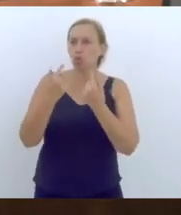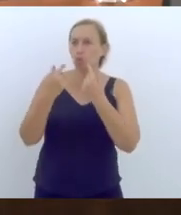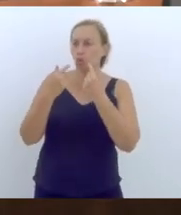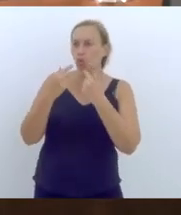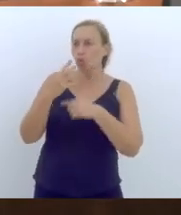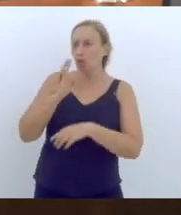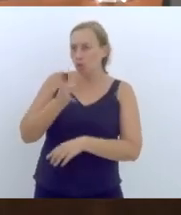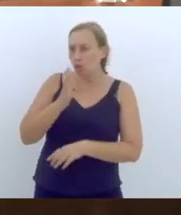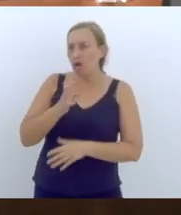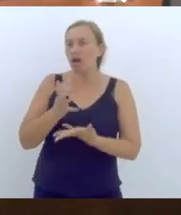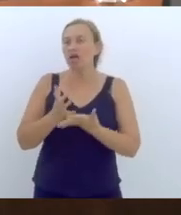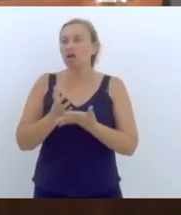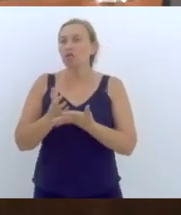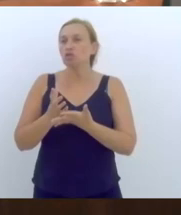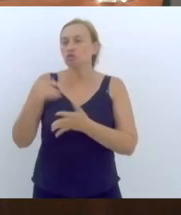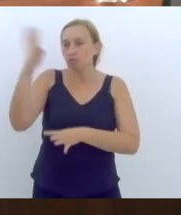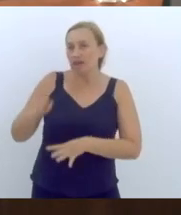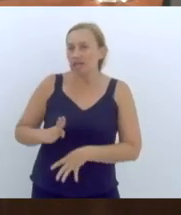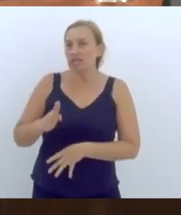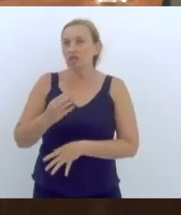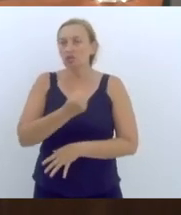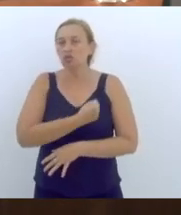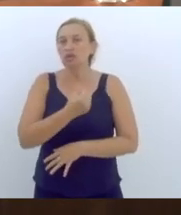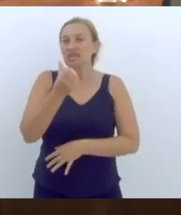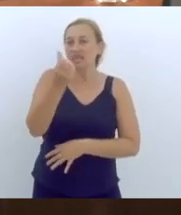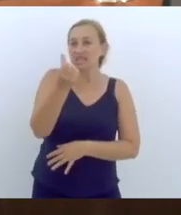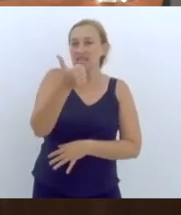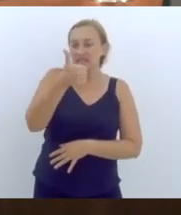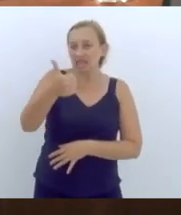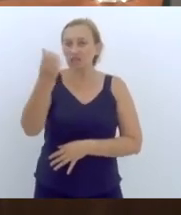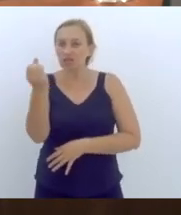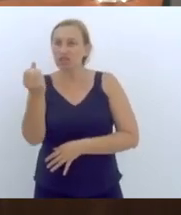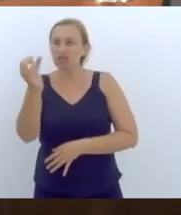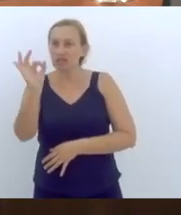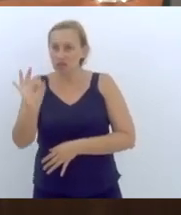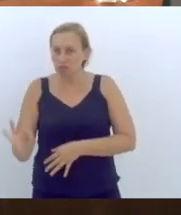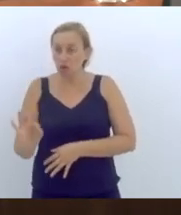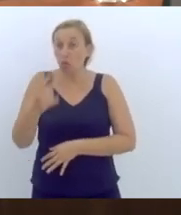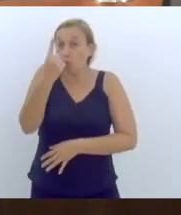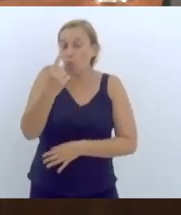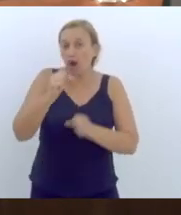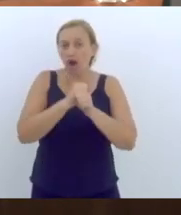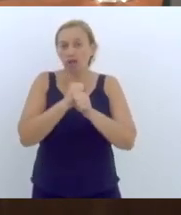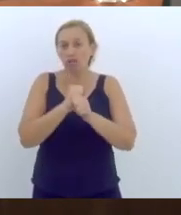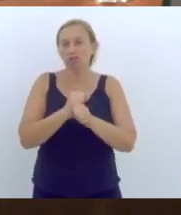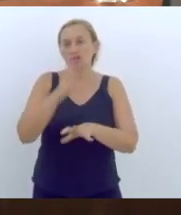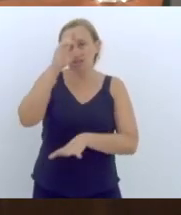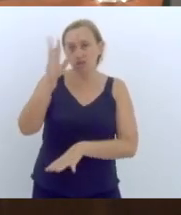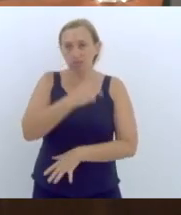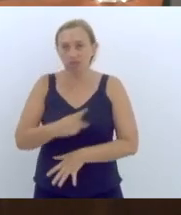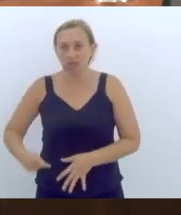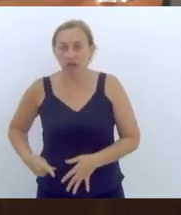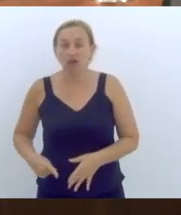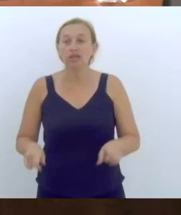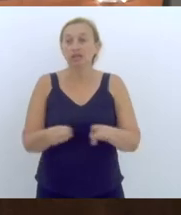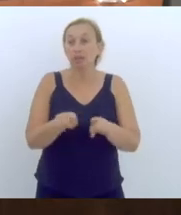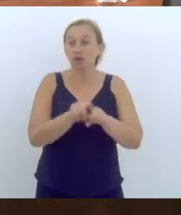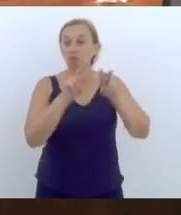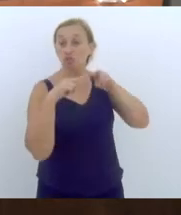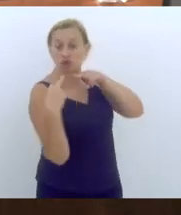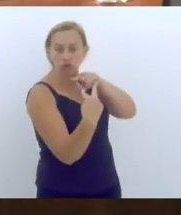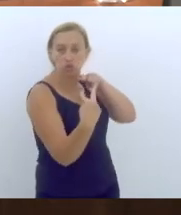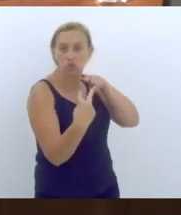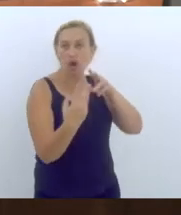religiosa no Brasil aumentou 106% em apenas um ano, presidenta. E no âmbito virtual,